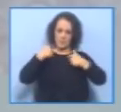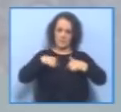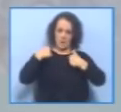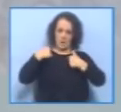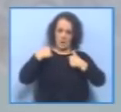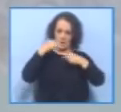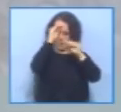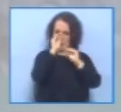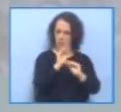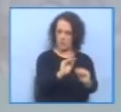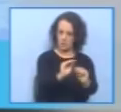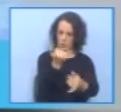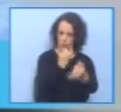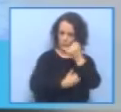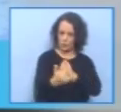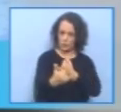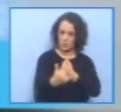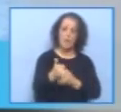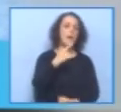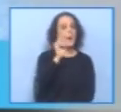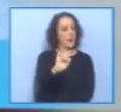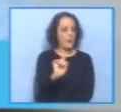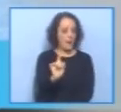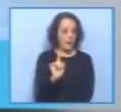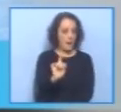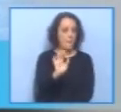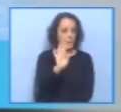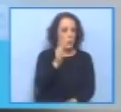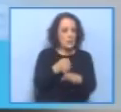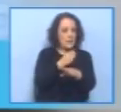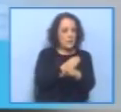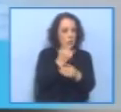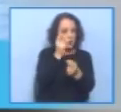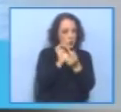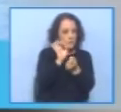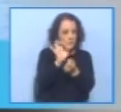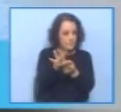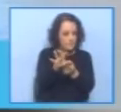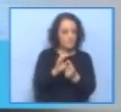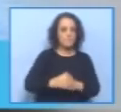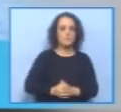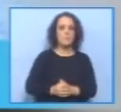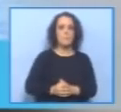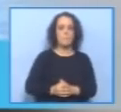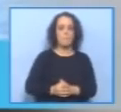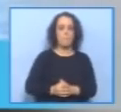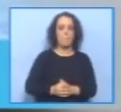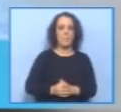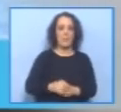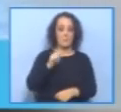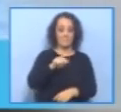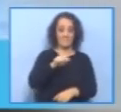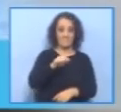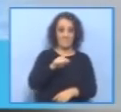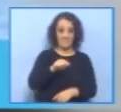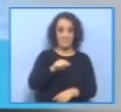que cabe a cada um? Não, mas antes só aqui um pormenor, é assim, e toda